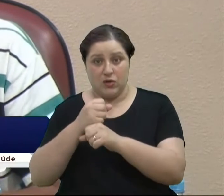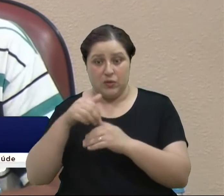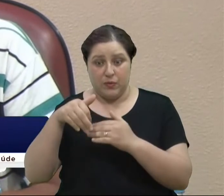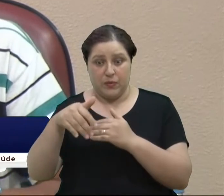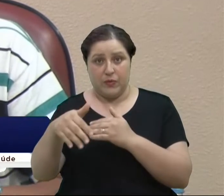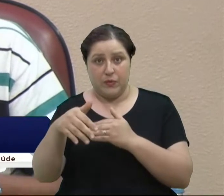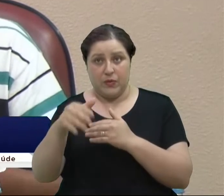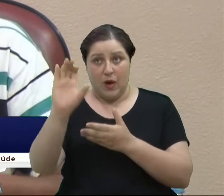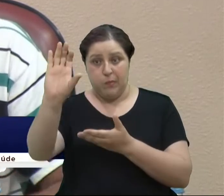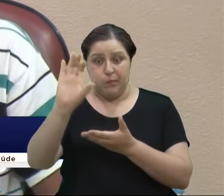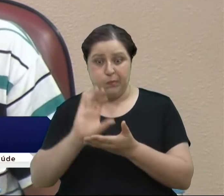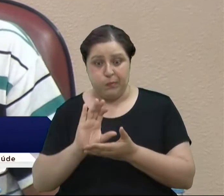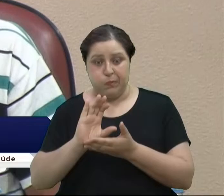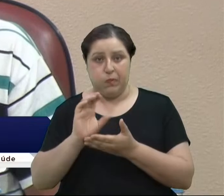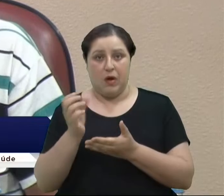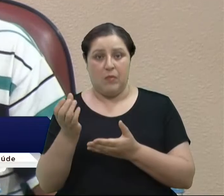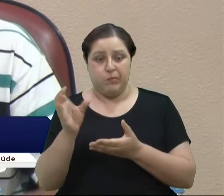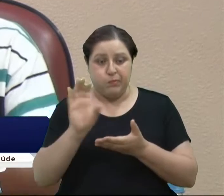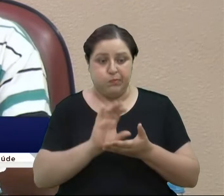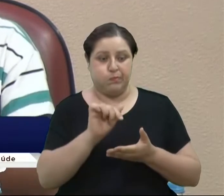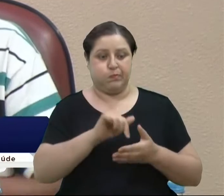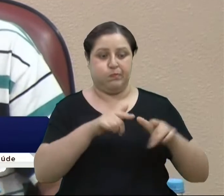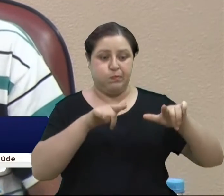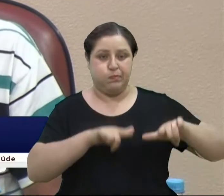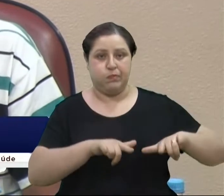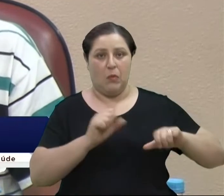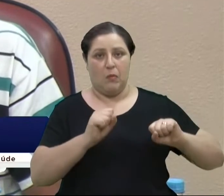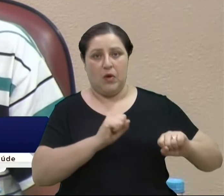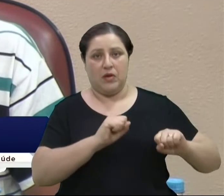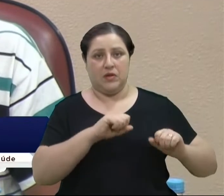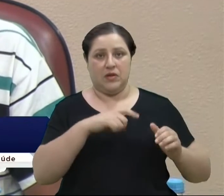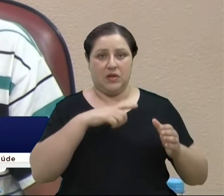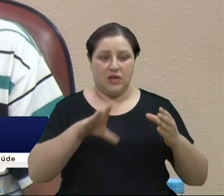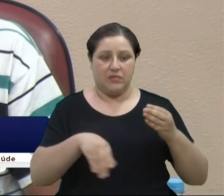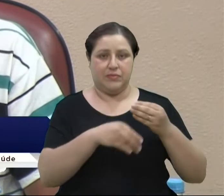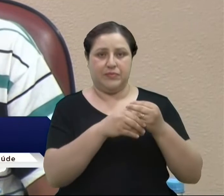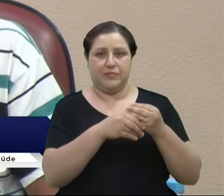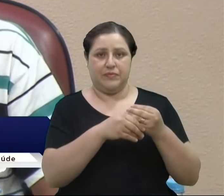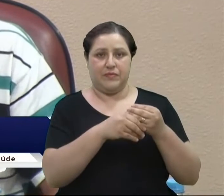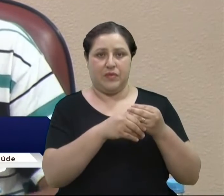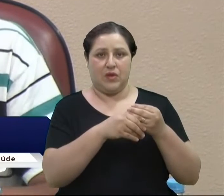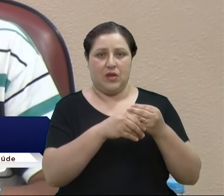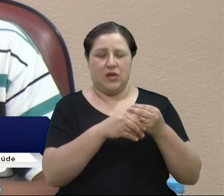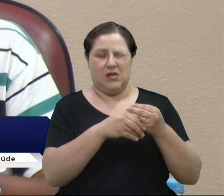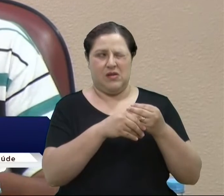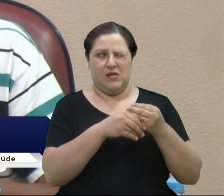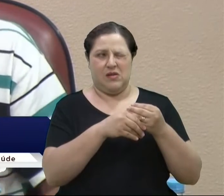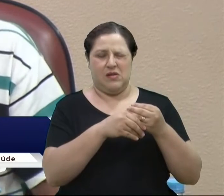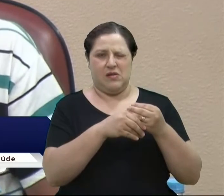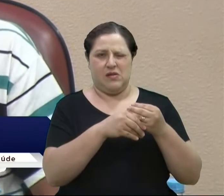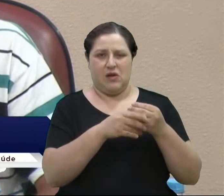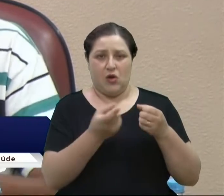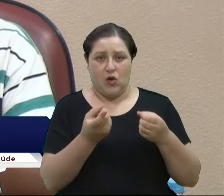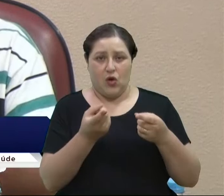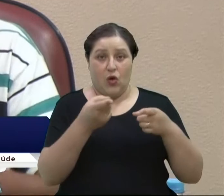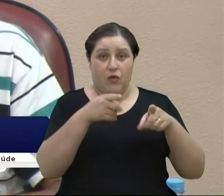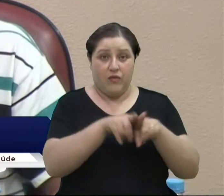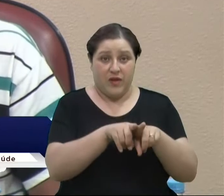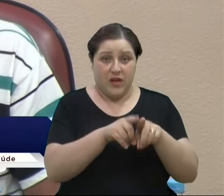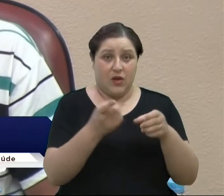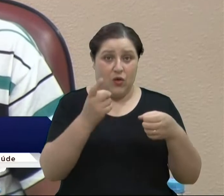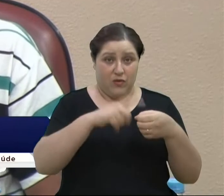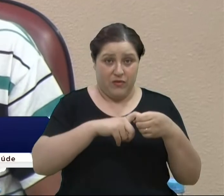recurso poderia ser implementado num convênio com o Virgílio Ramos para ter um atendimento e zerar uma